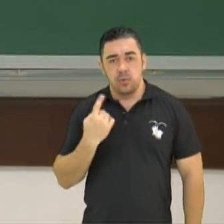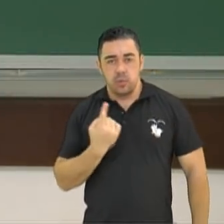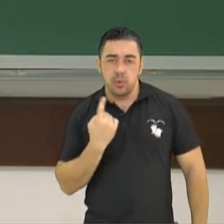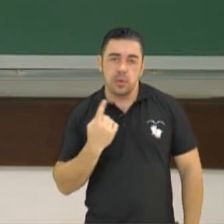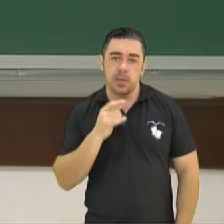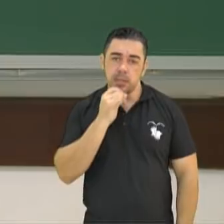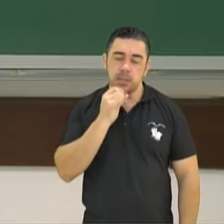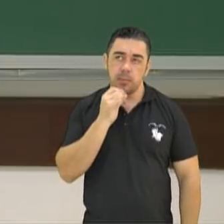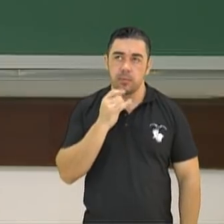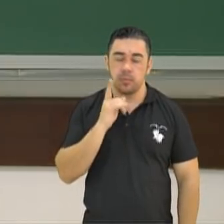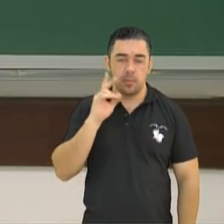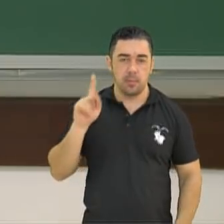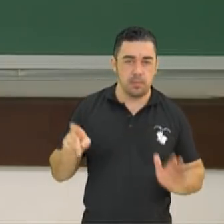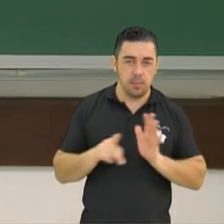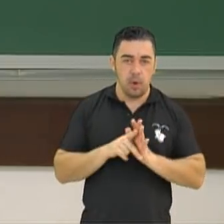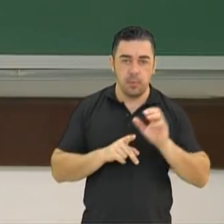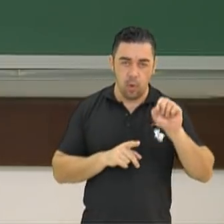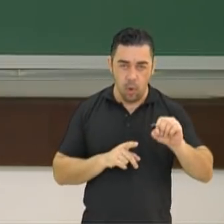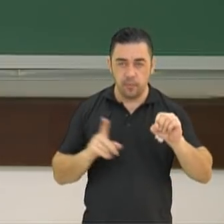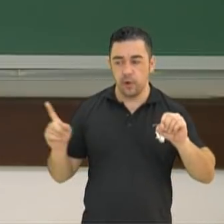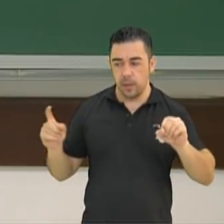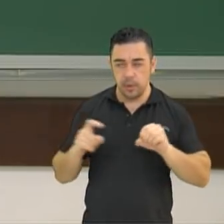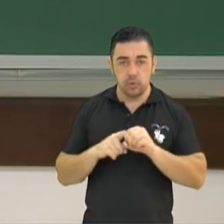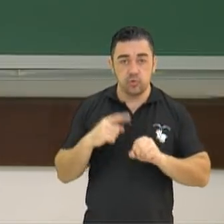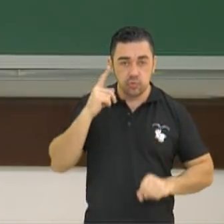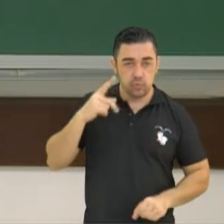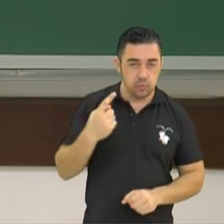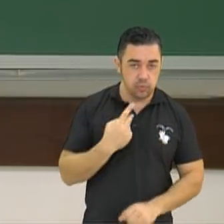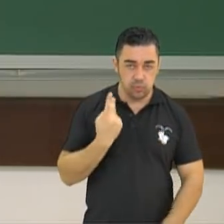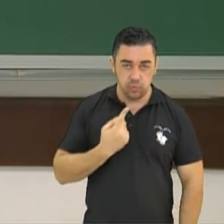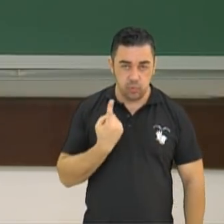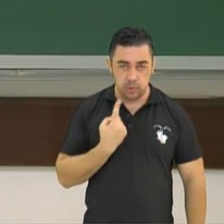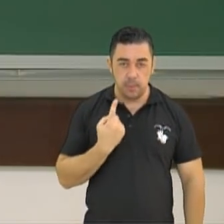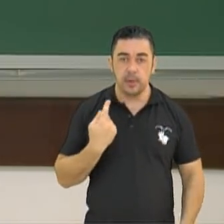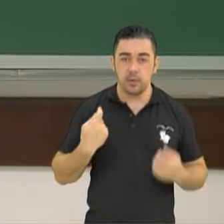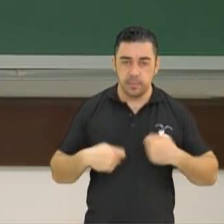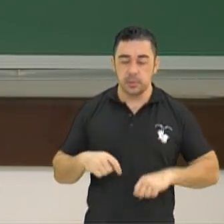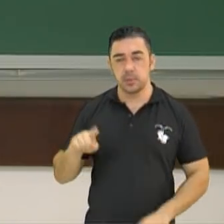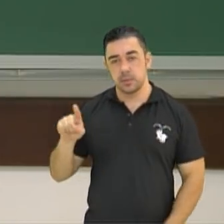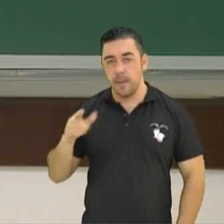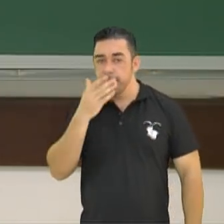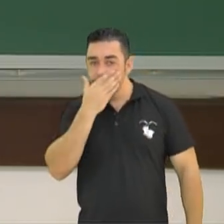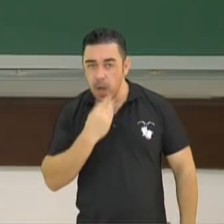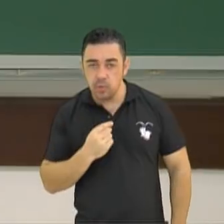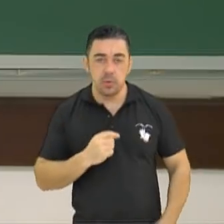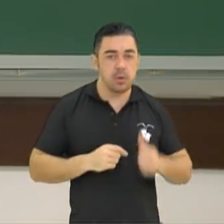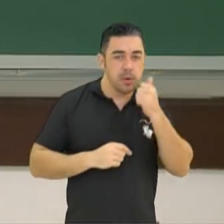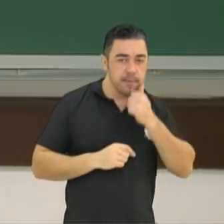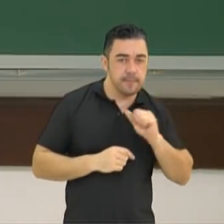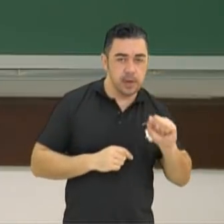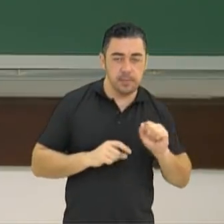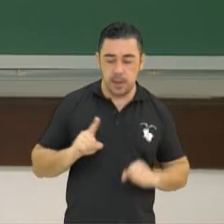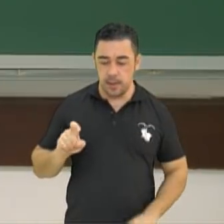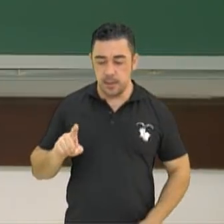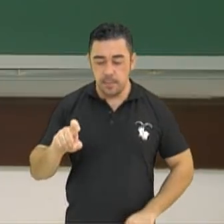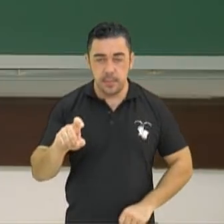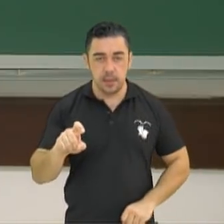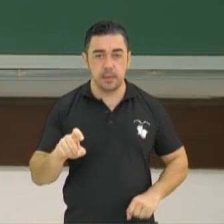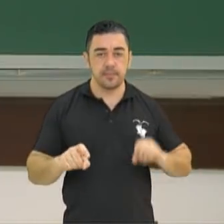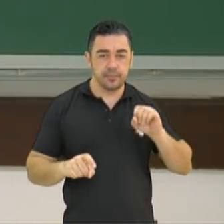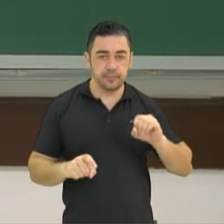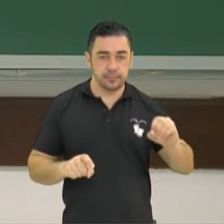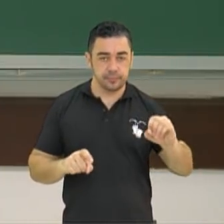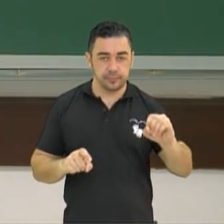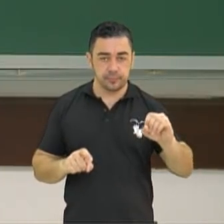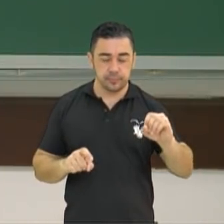eles são hermafroditas, mas na maioria das vezes eu tenho dois organismos, um macho e uma fêmea, que produzem gametas, os óvulos e